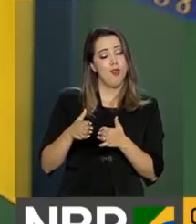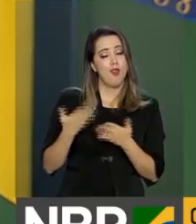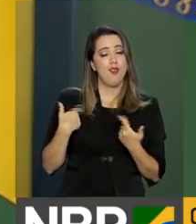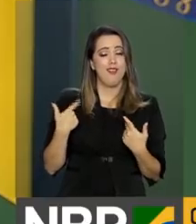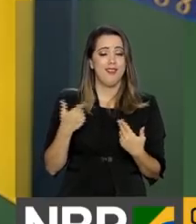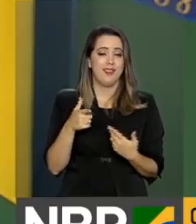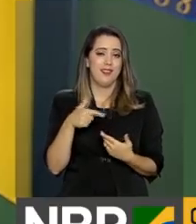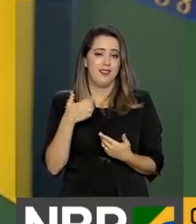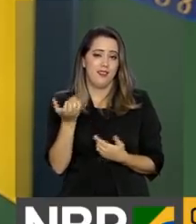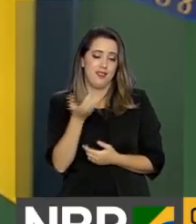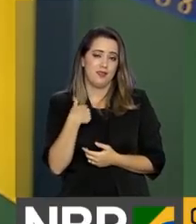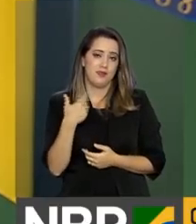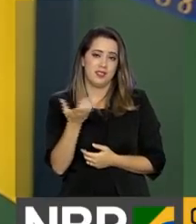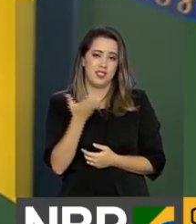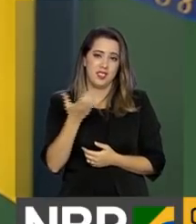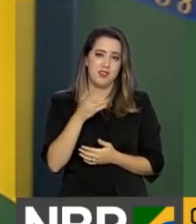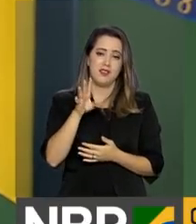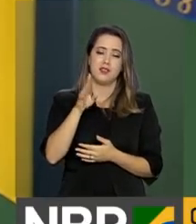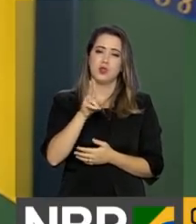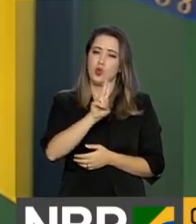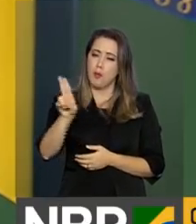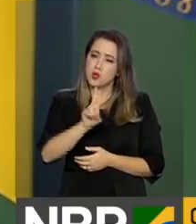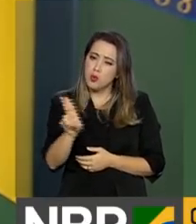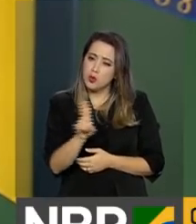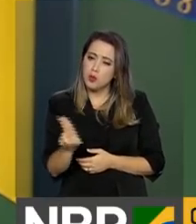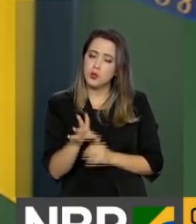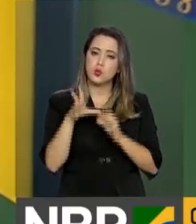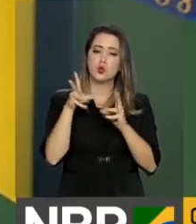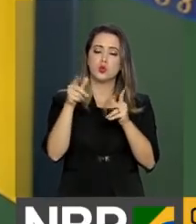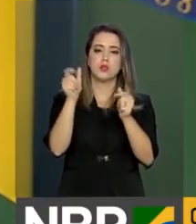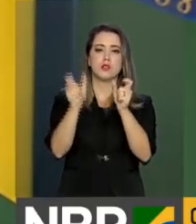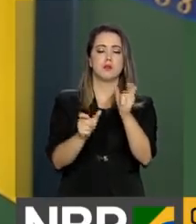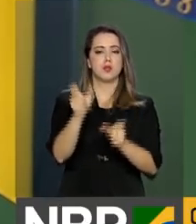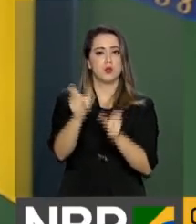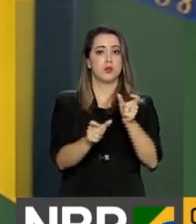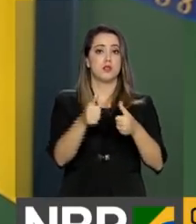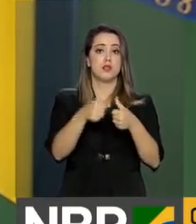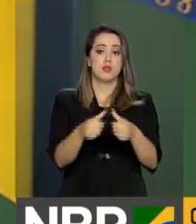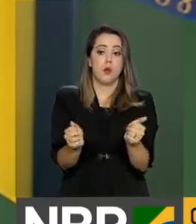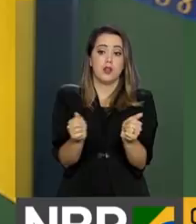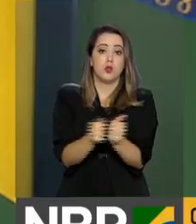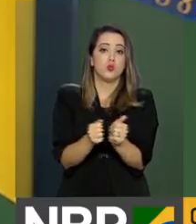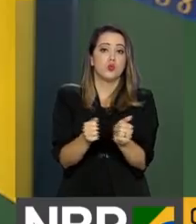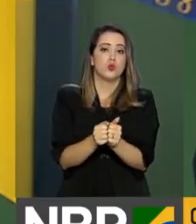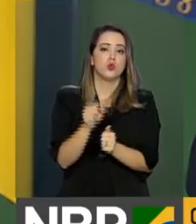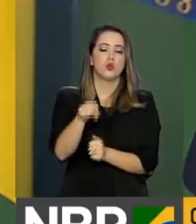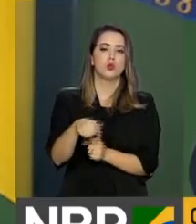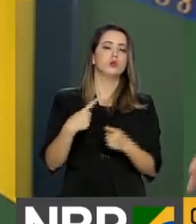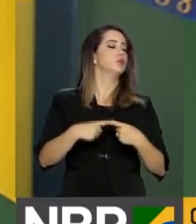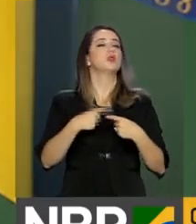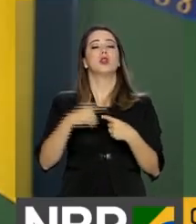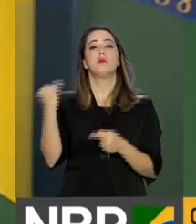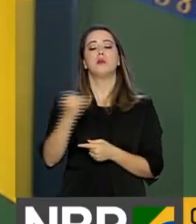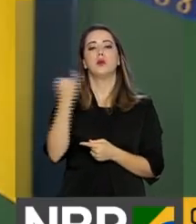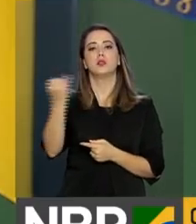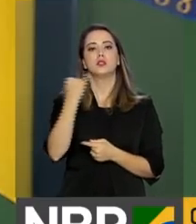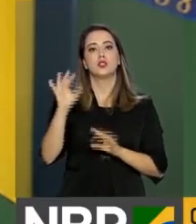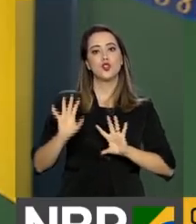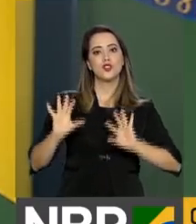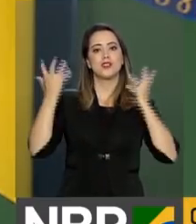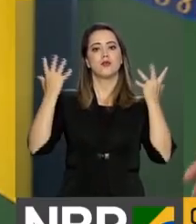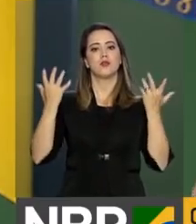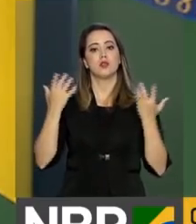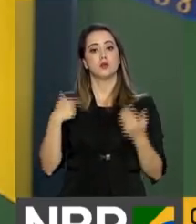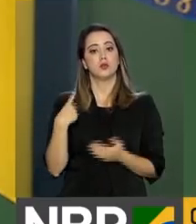viu, Mendonça, todos aqueles que estão aqui, para revelar também a importância deste evento. Nós estamos acostumados aqui a muitos